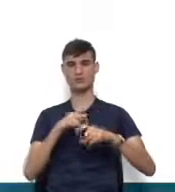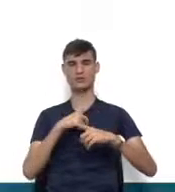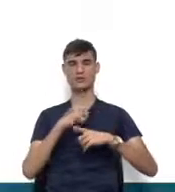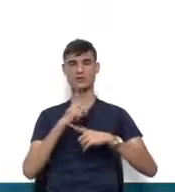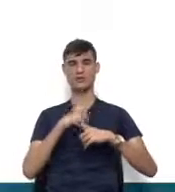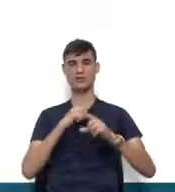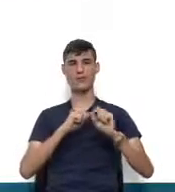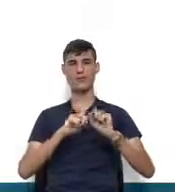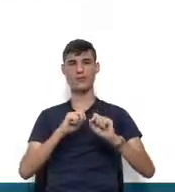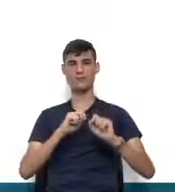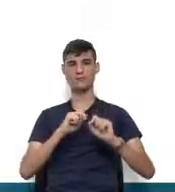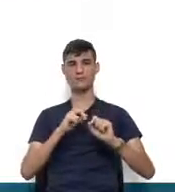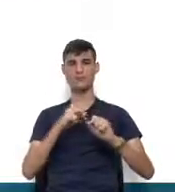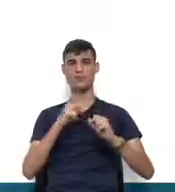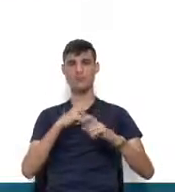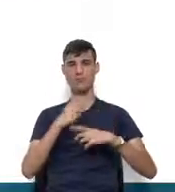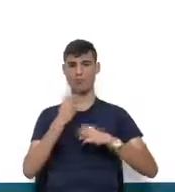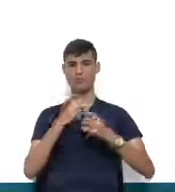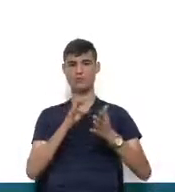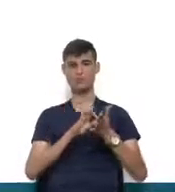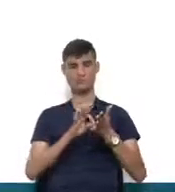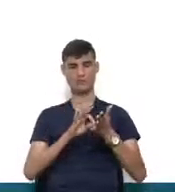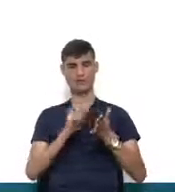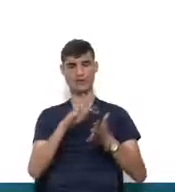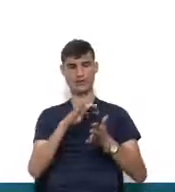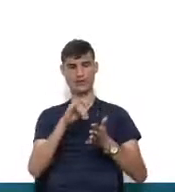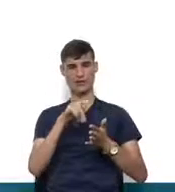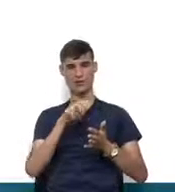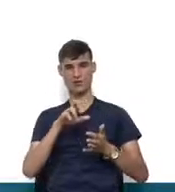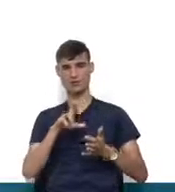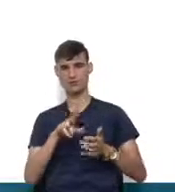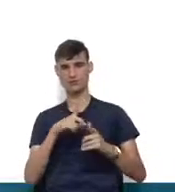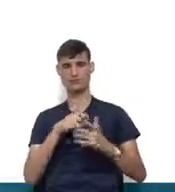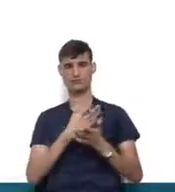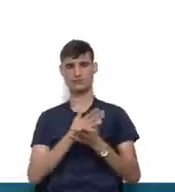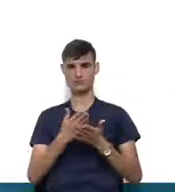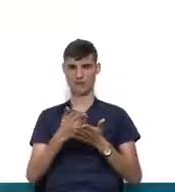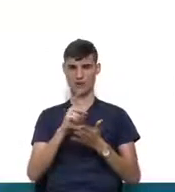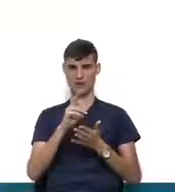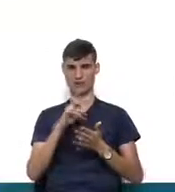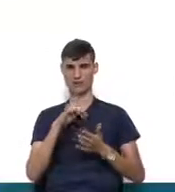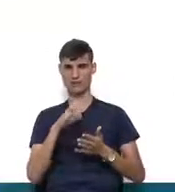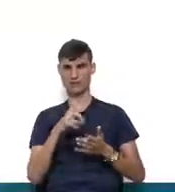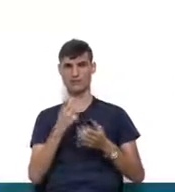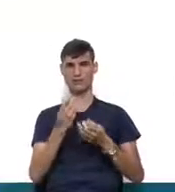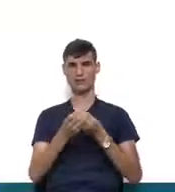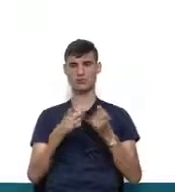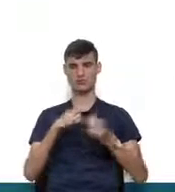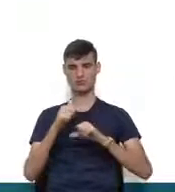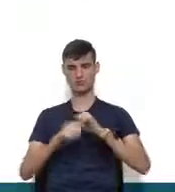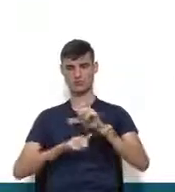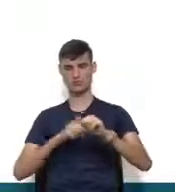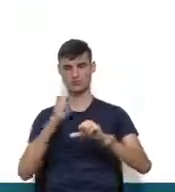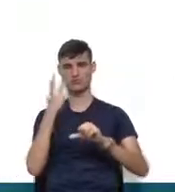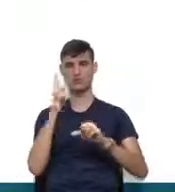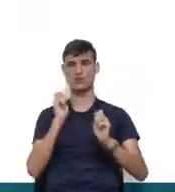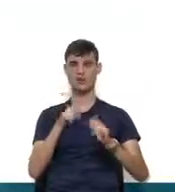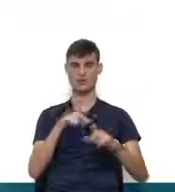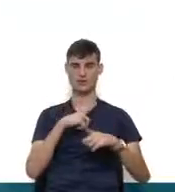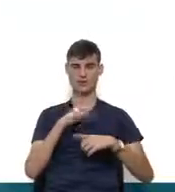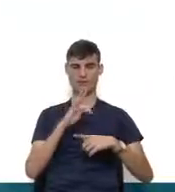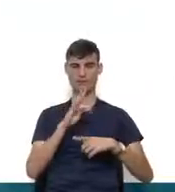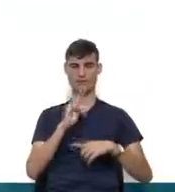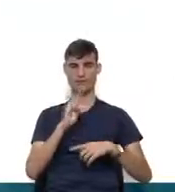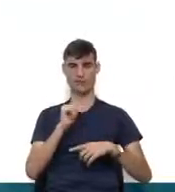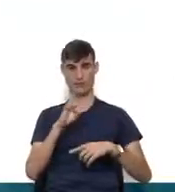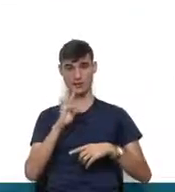fazer aqui, eu tenho como escrever essa série de Taylor, primeira derivada, se eu estou trabalhando com primeira derivada, aqui vai ser 1